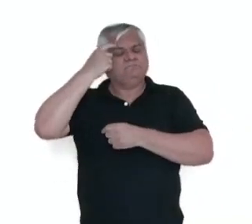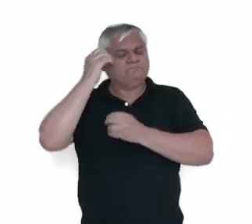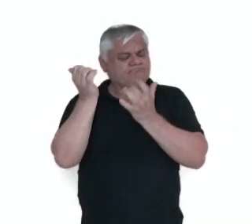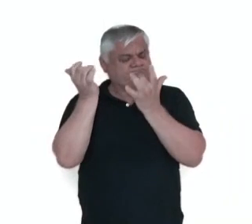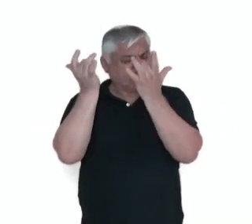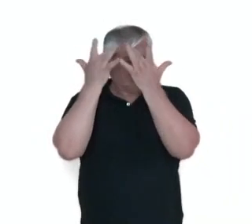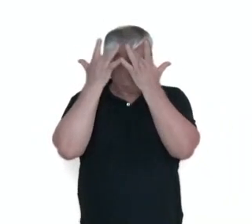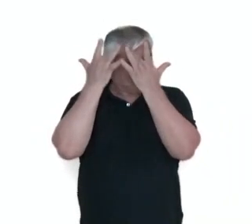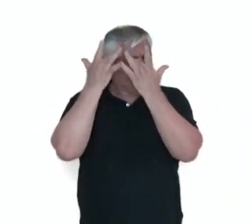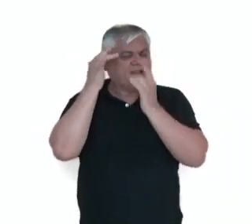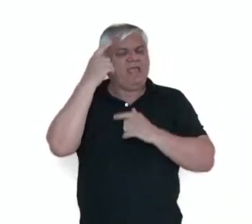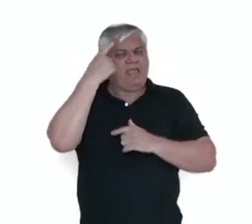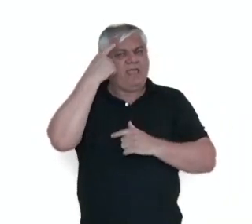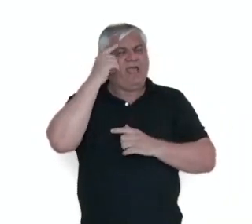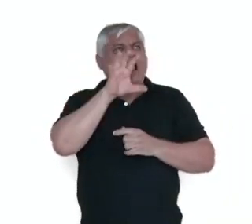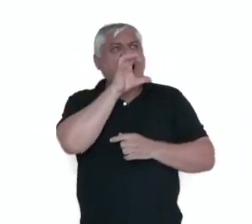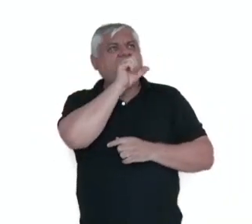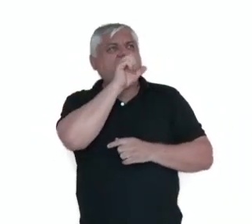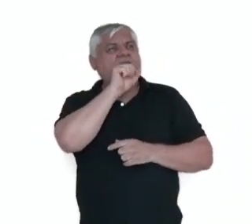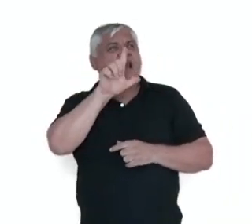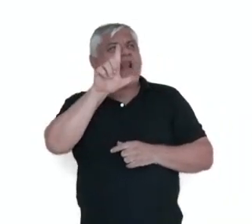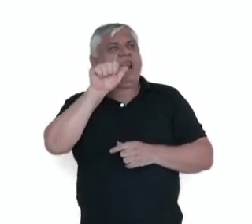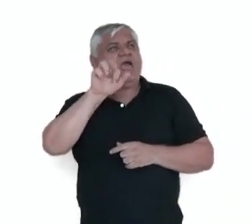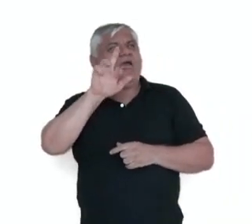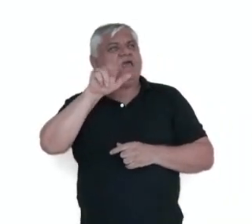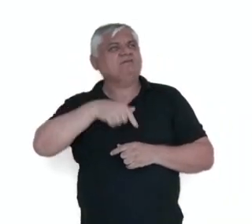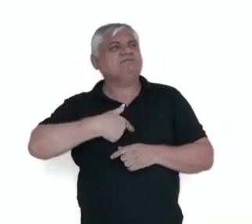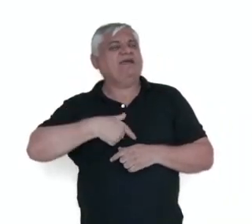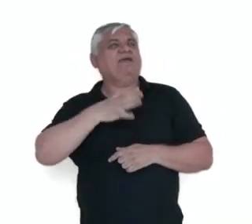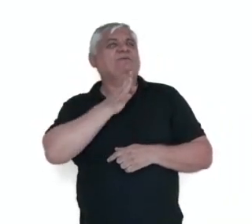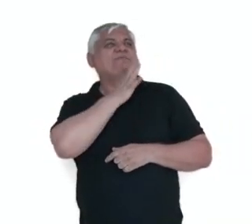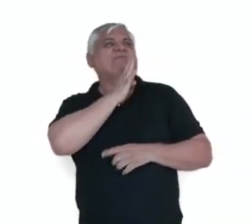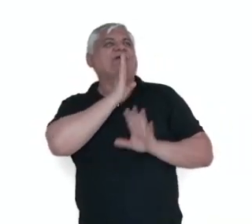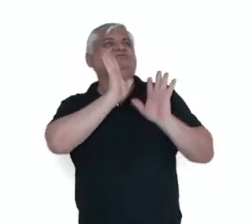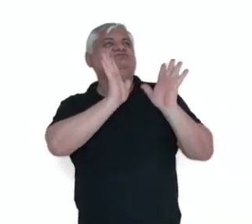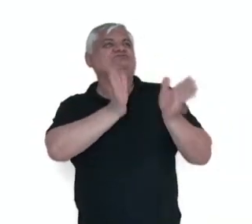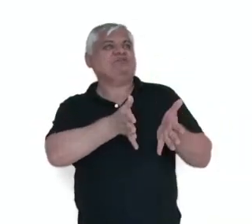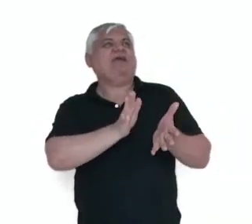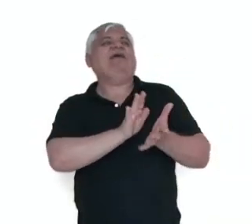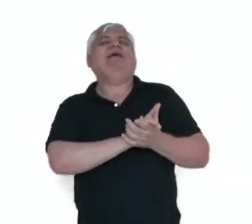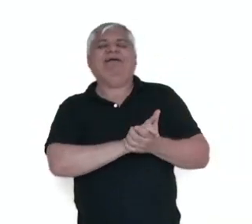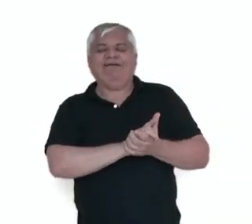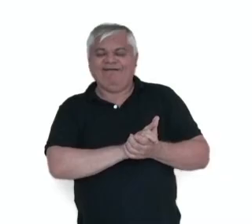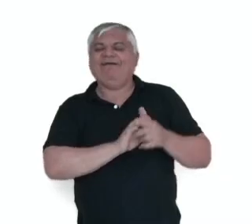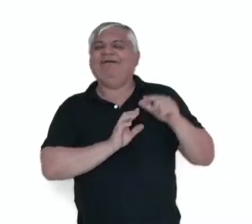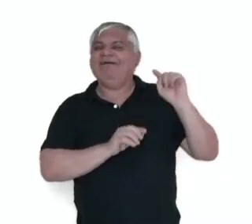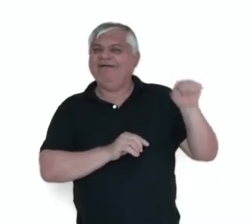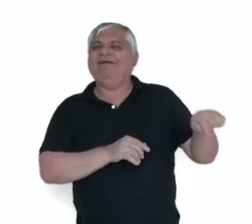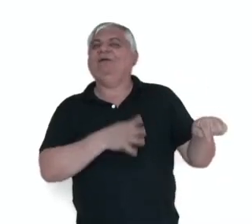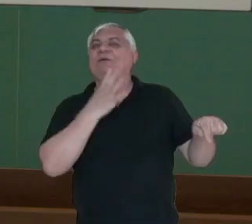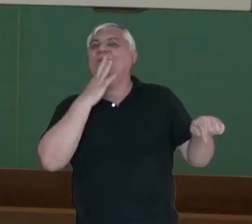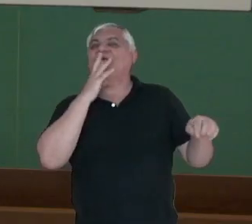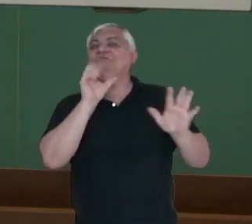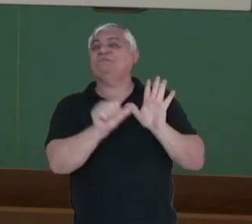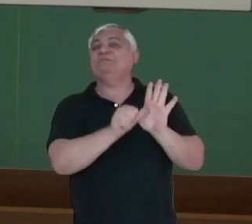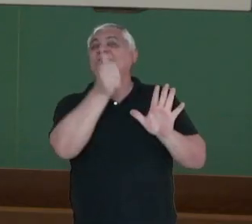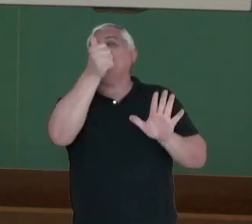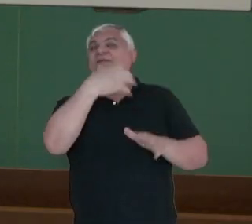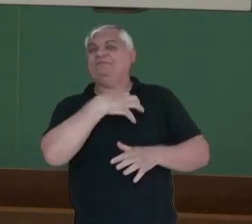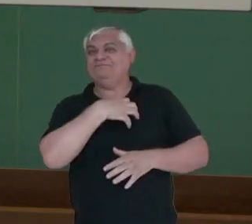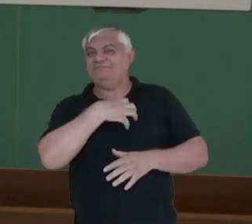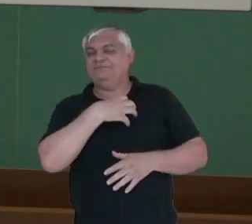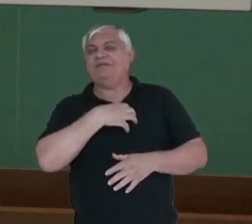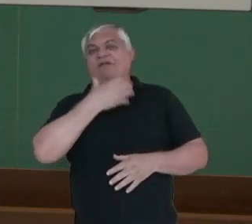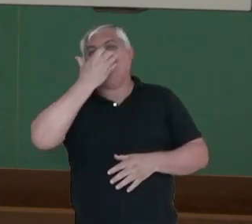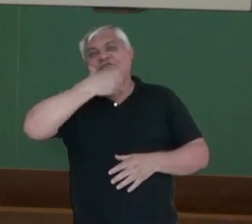chamada ideia. Quando alguém me oferecer uma laranja, julgo assim saber do que se trata essa fruta, certo? O mesmo